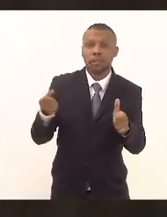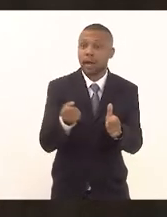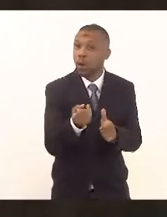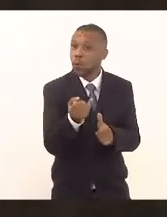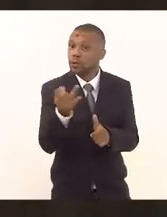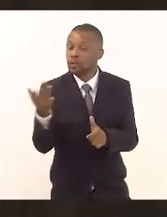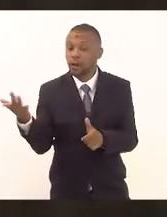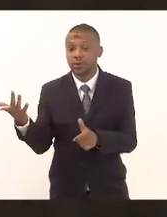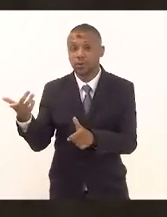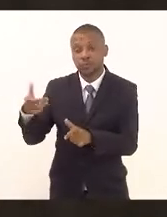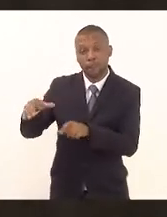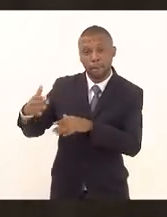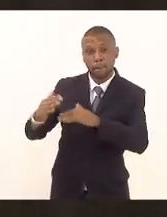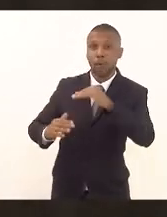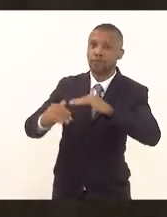Brasil.